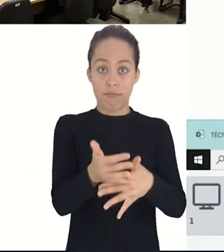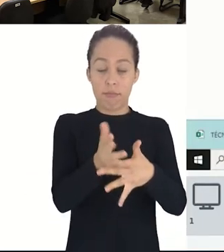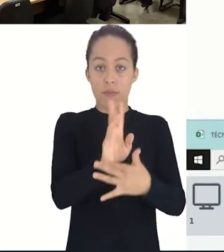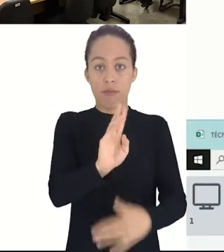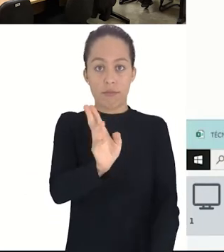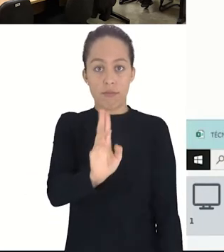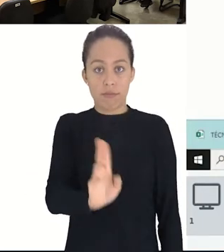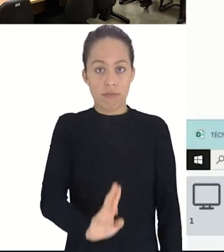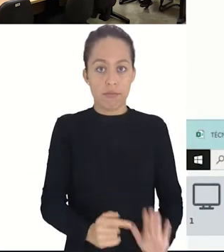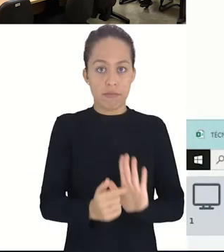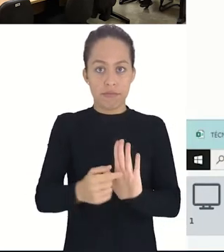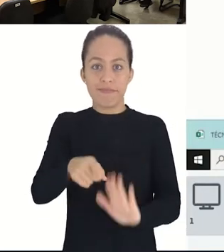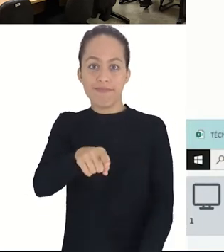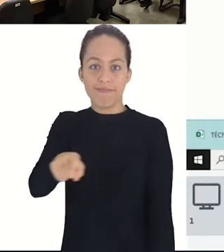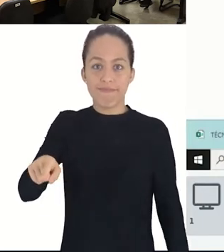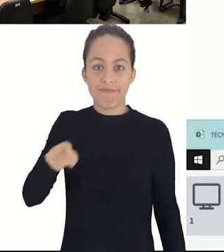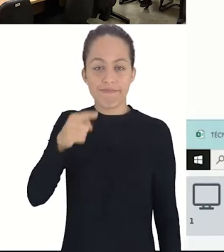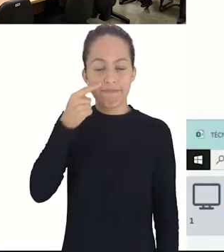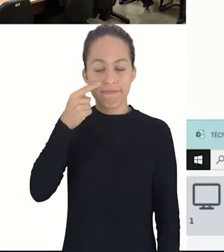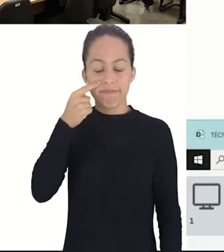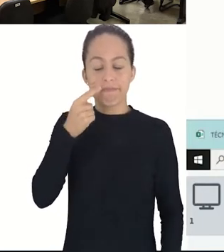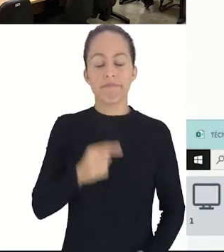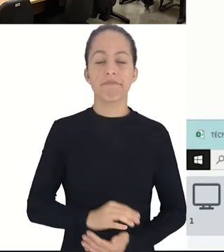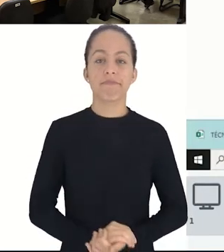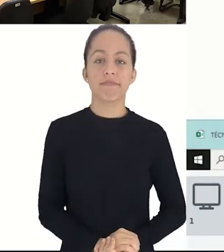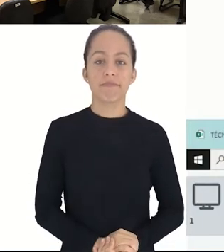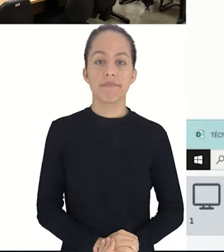E agora a gente vai seguir a tela até o final.